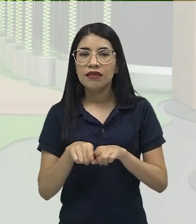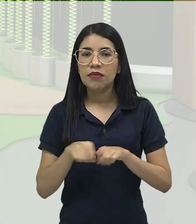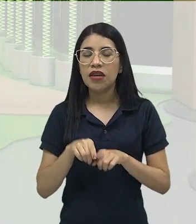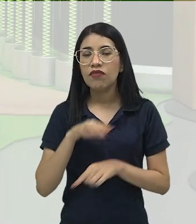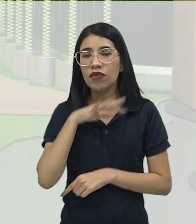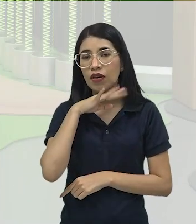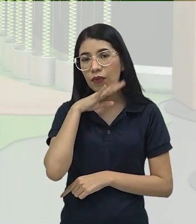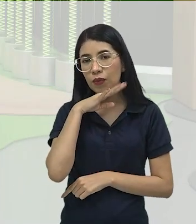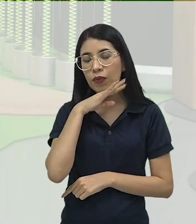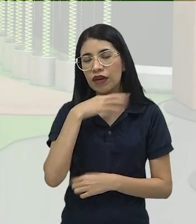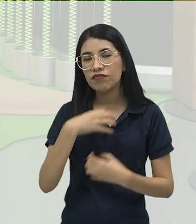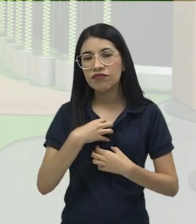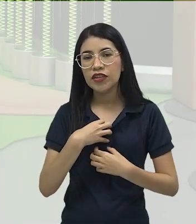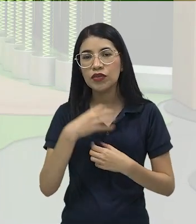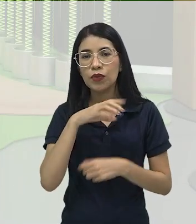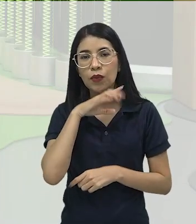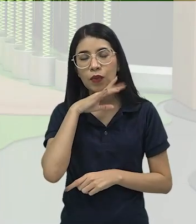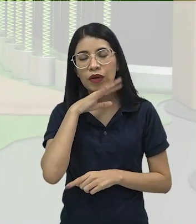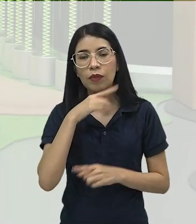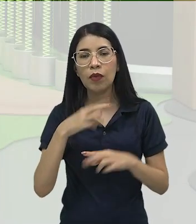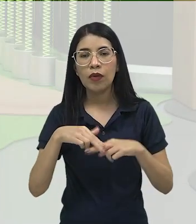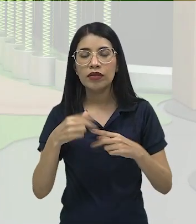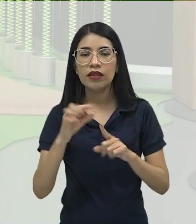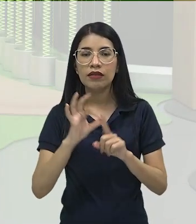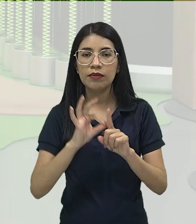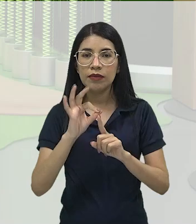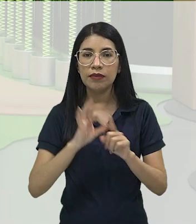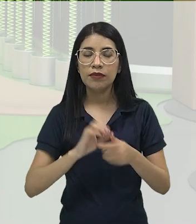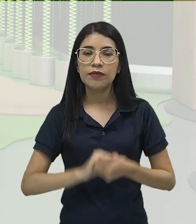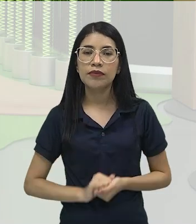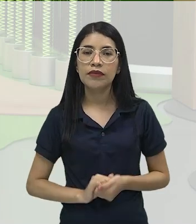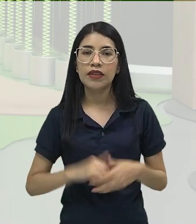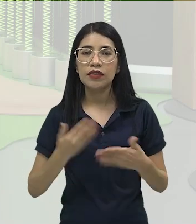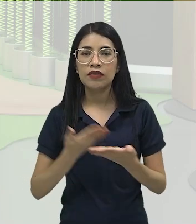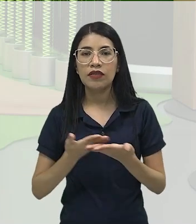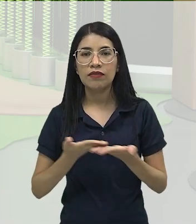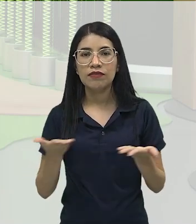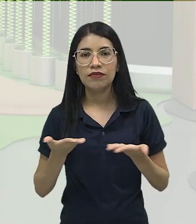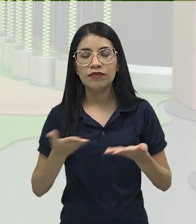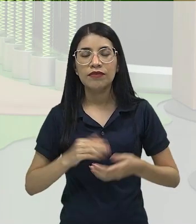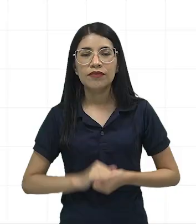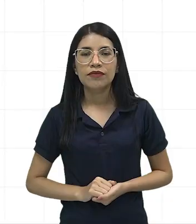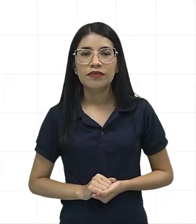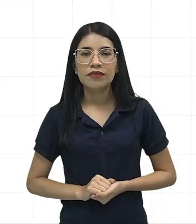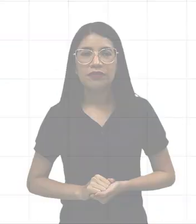ruim mesmo com aquela temperatura alta, certo? Essa foi a nossa aula.